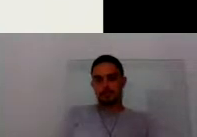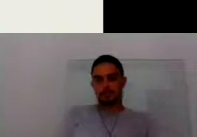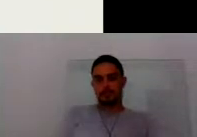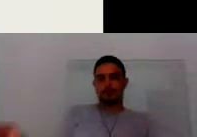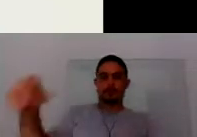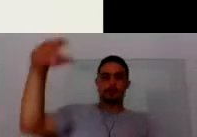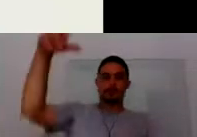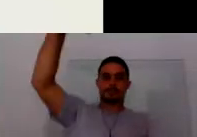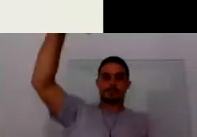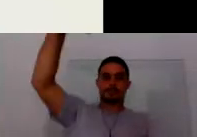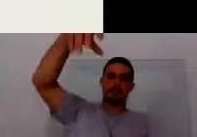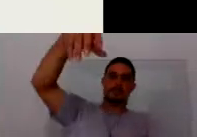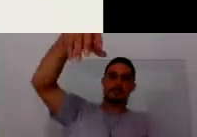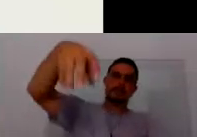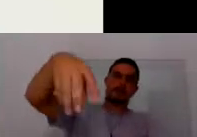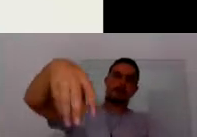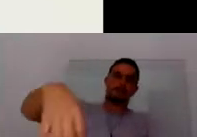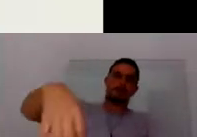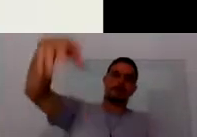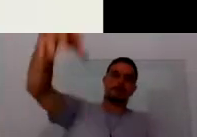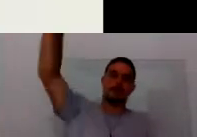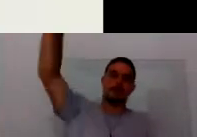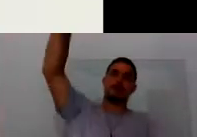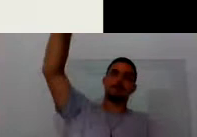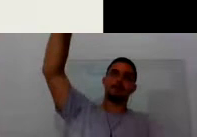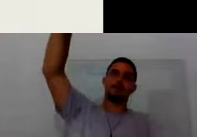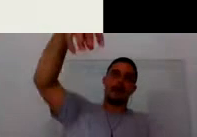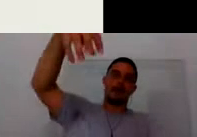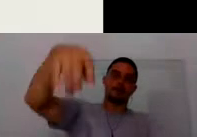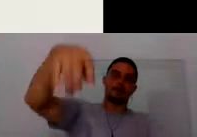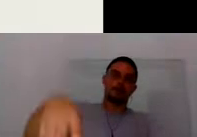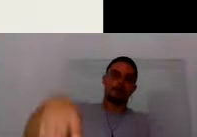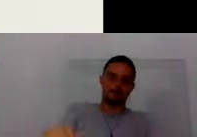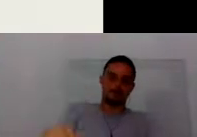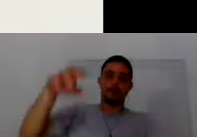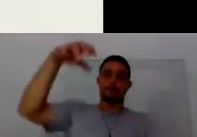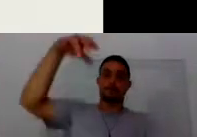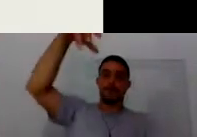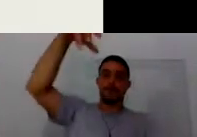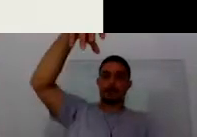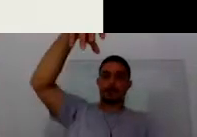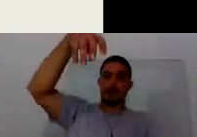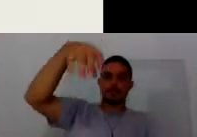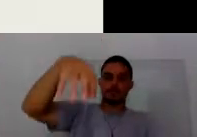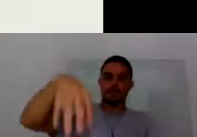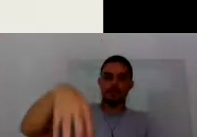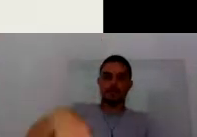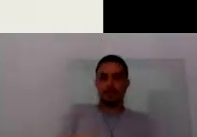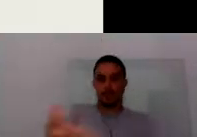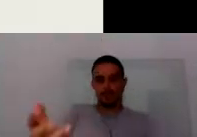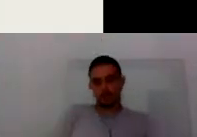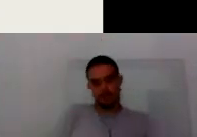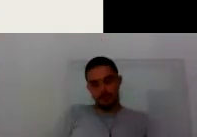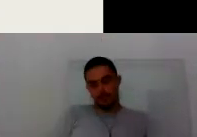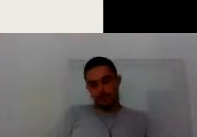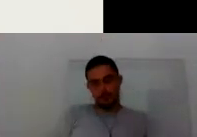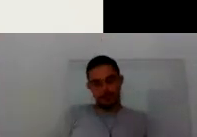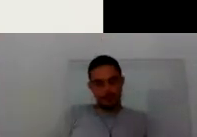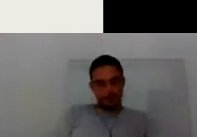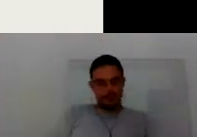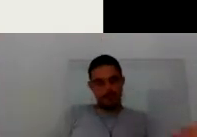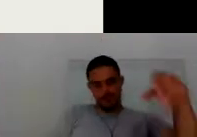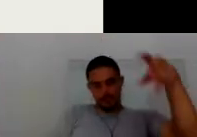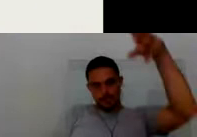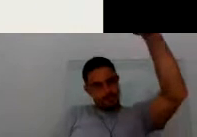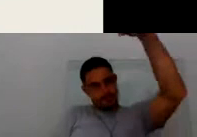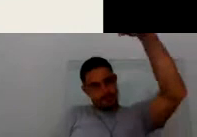água, né? Então, vou gastar mais tempo para essa água infiltrar, na verdade, para infiltrar a água, tá? Não para absorver. Para que essa água consiga infiltrar, principalmente em